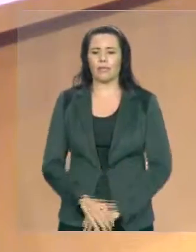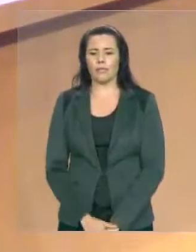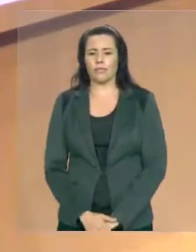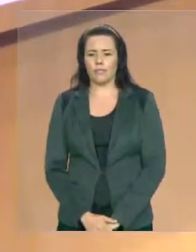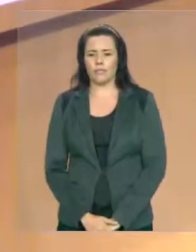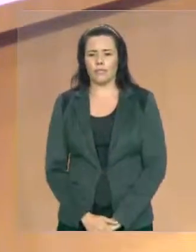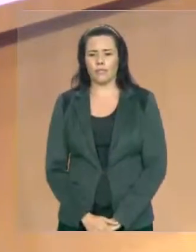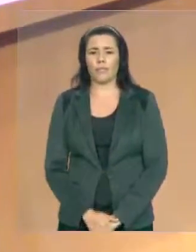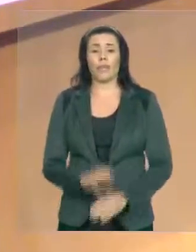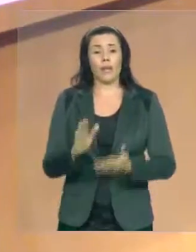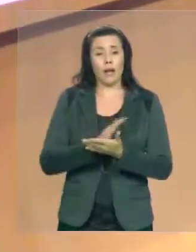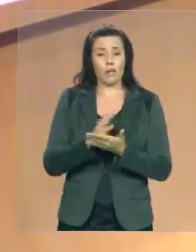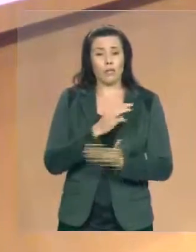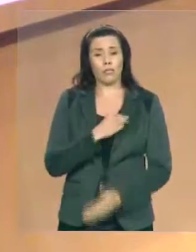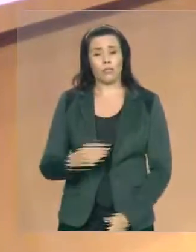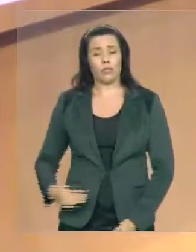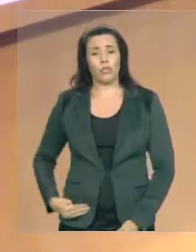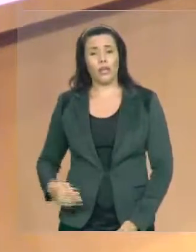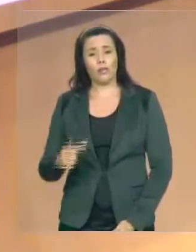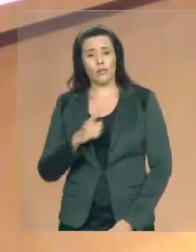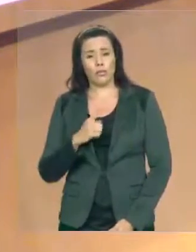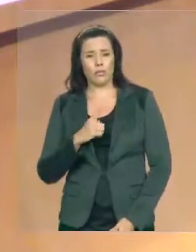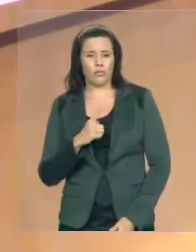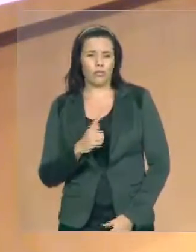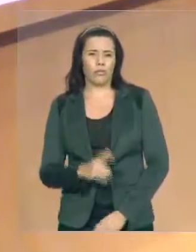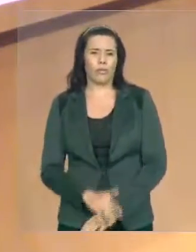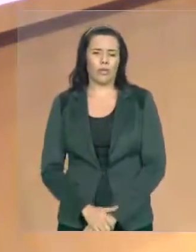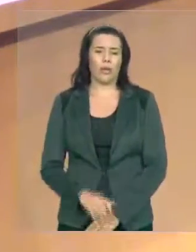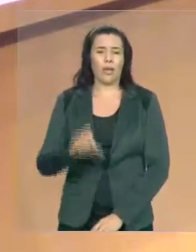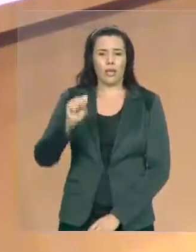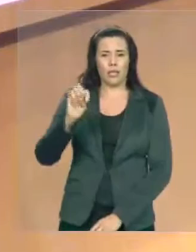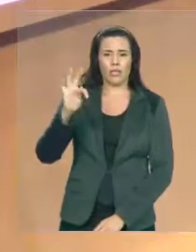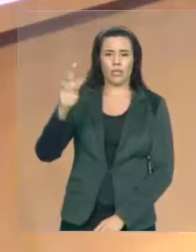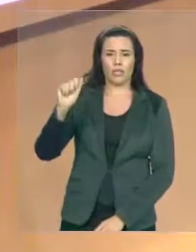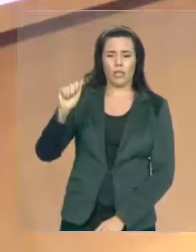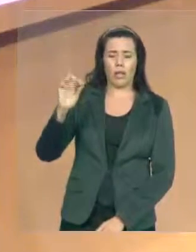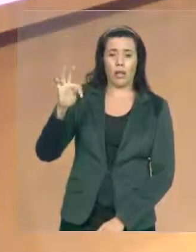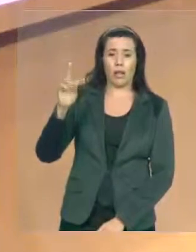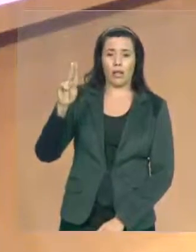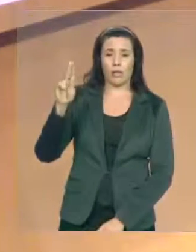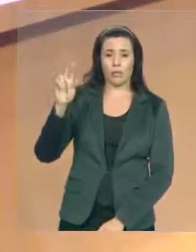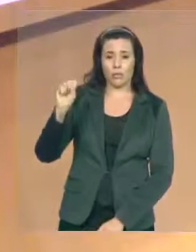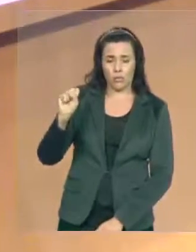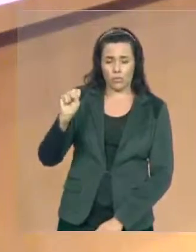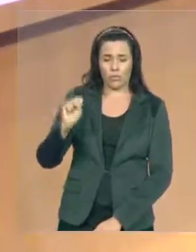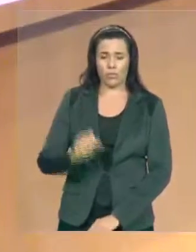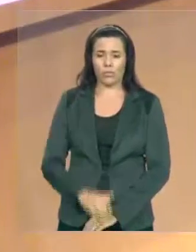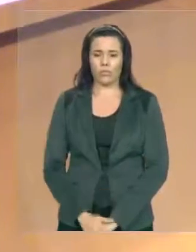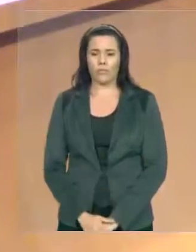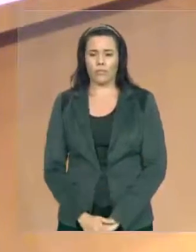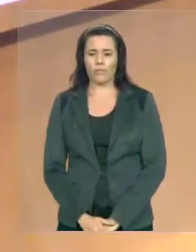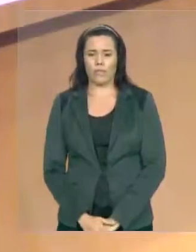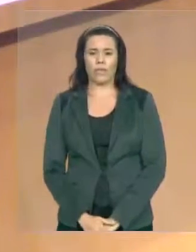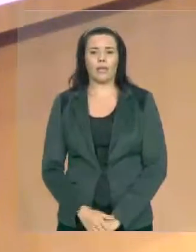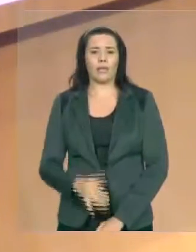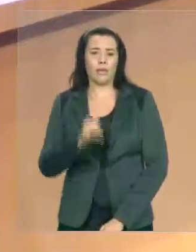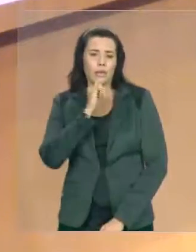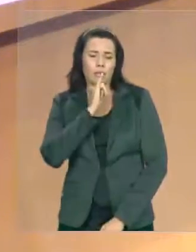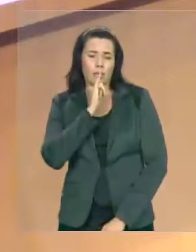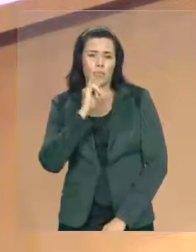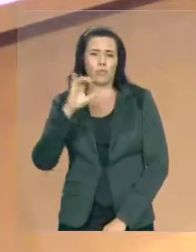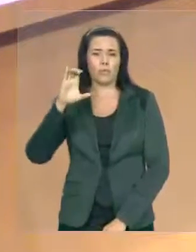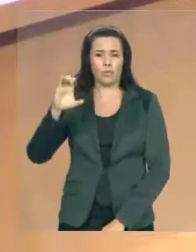do ministério, têm que ser cortados. É o caso do CGU, deputado Wellington. O CGU, que cumpre um